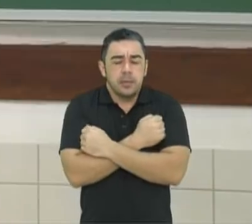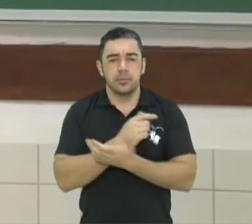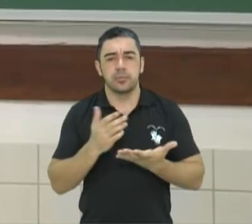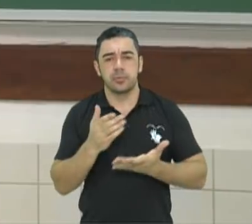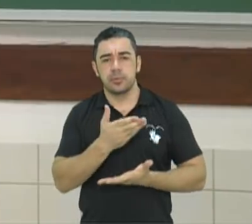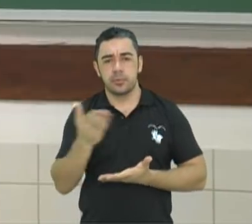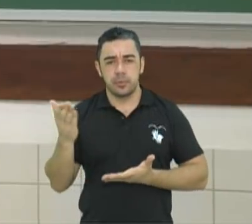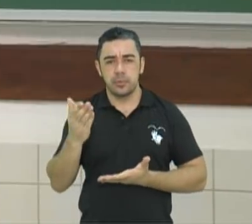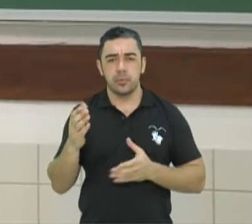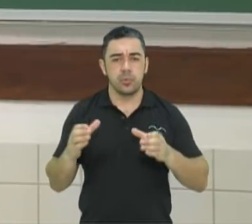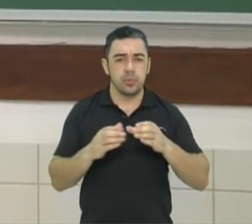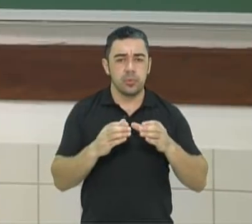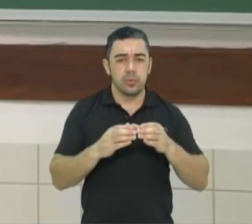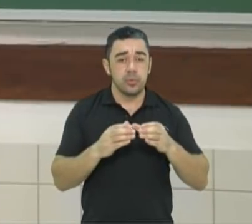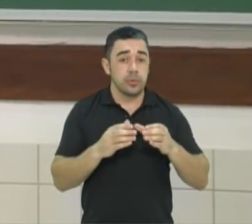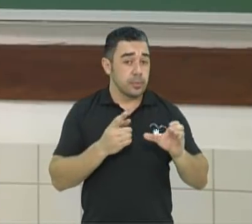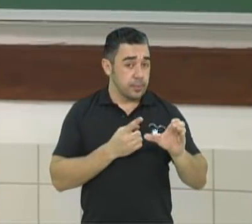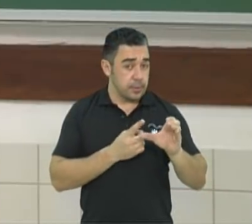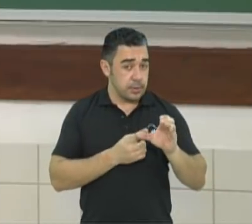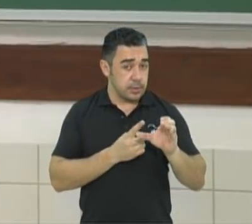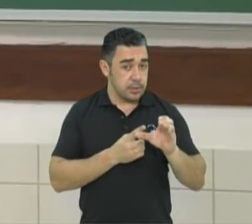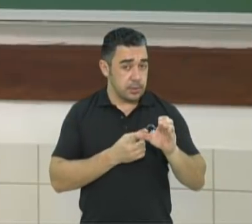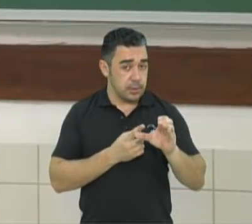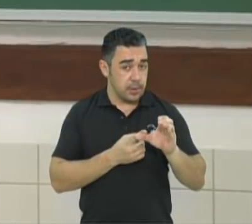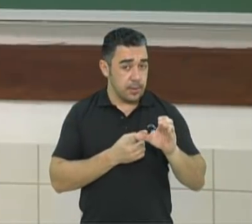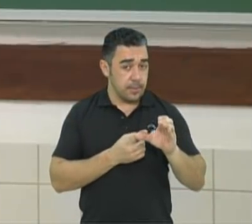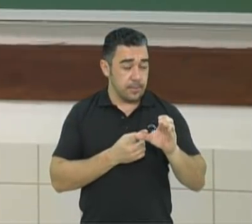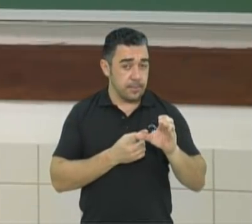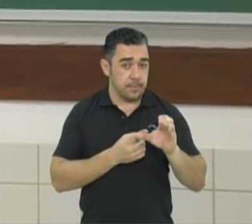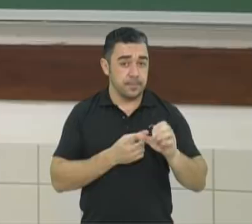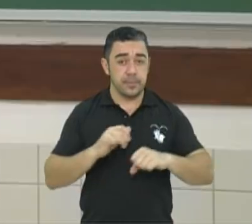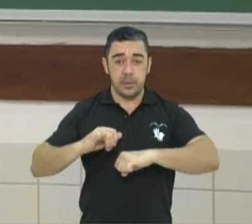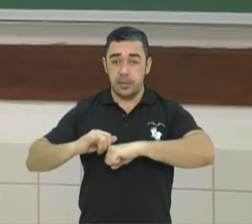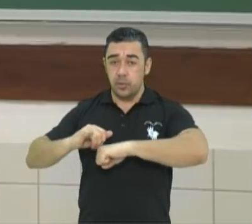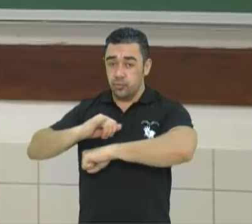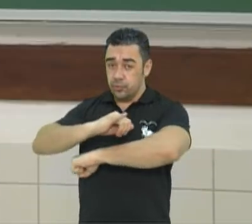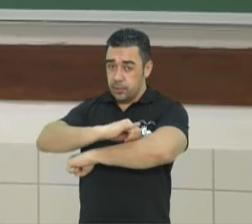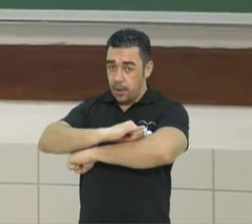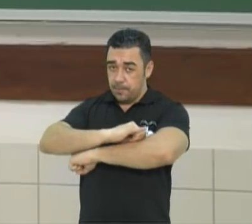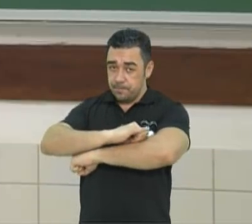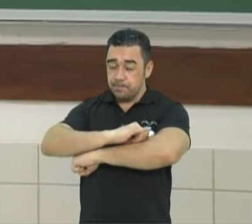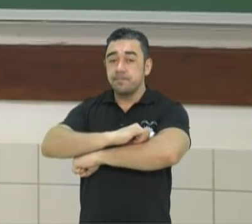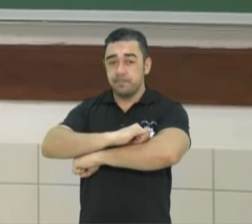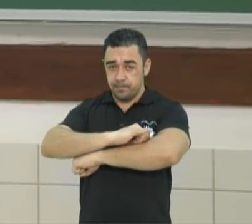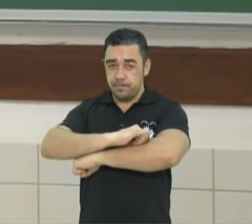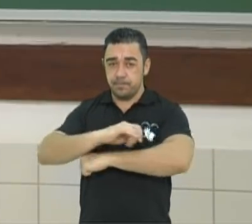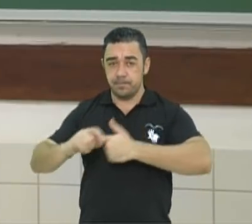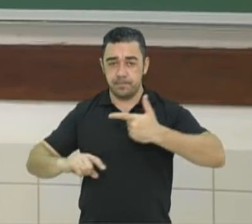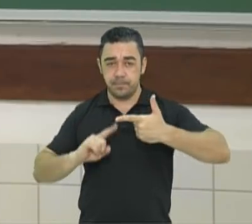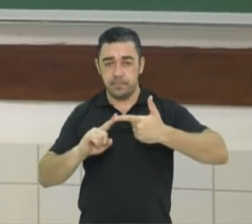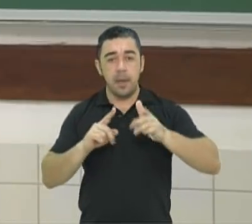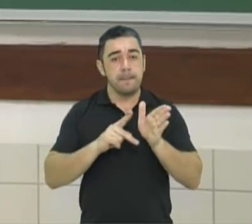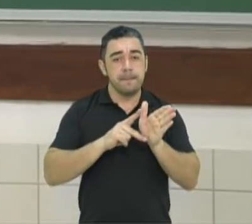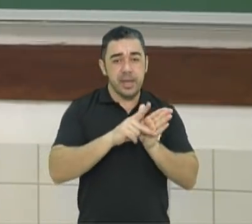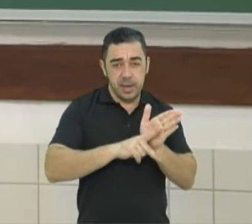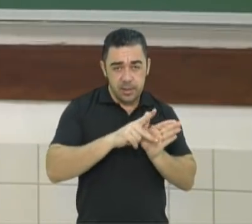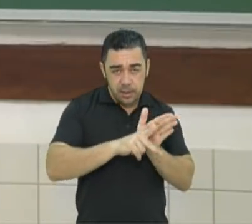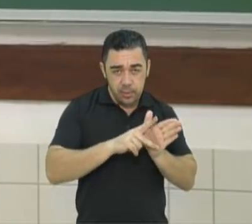o pessoal das seguintes cidades, tá bom? São José dos Pinhais, né?